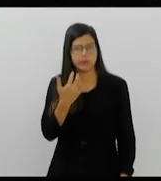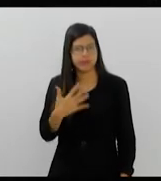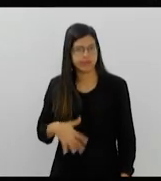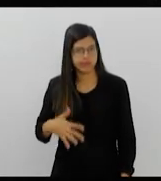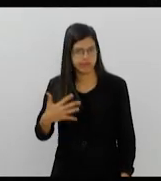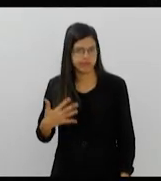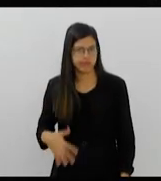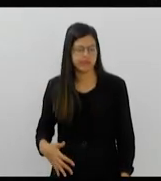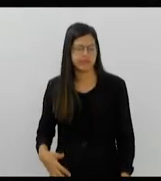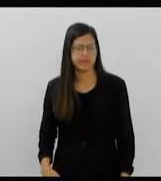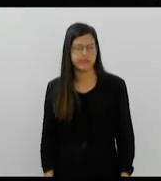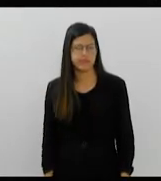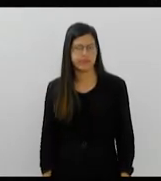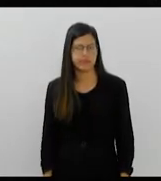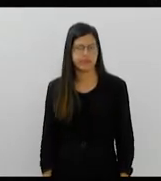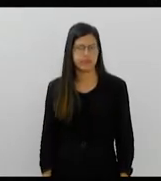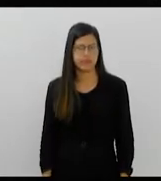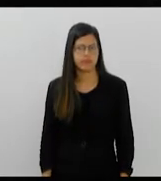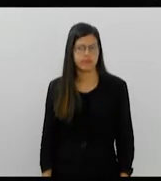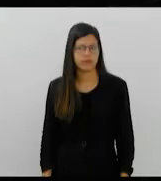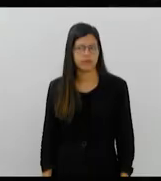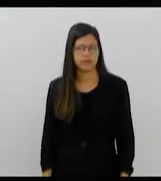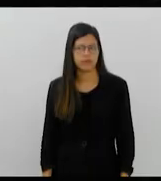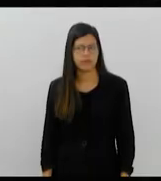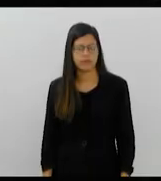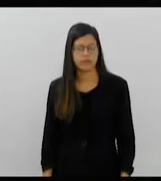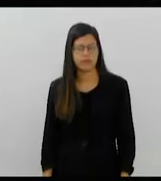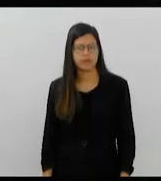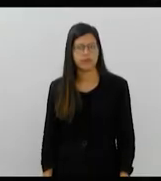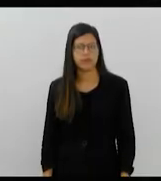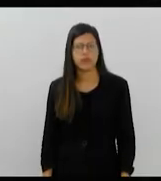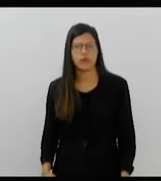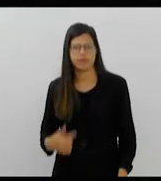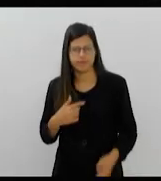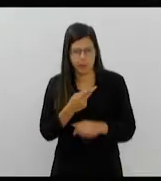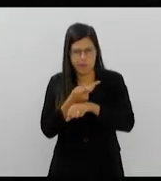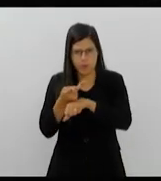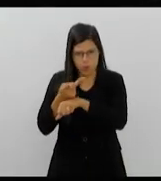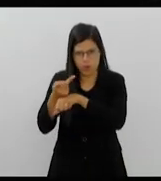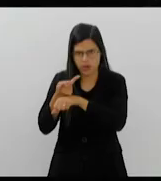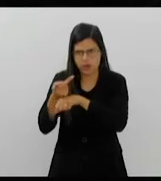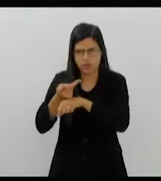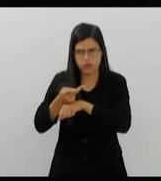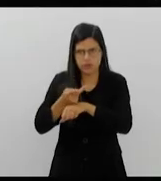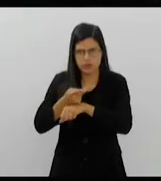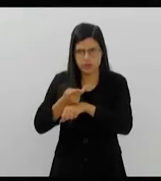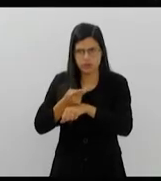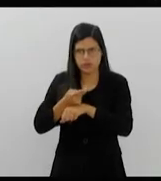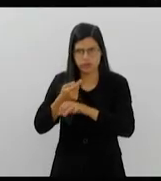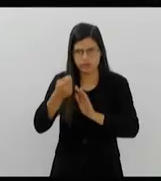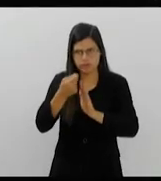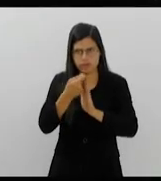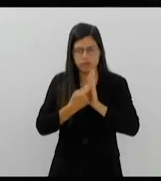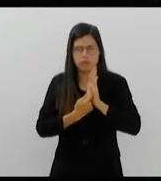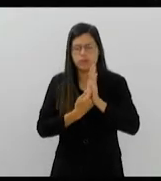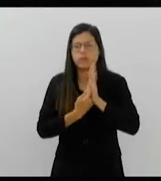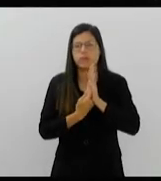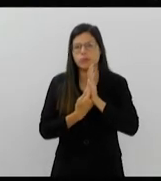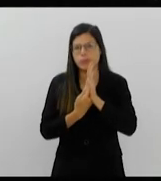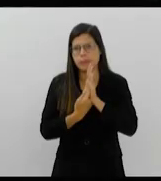avassalador, né? Que eu estou aqui buscando em tudo aquilo que